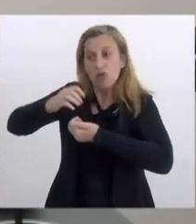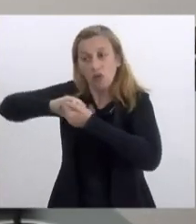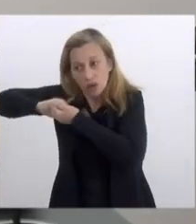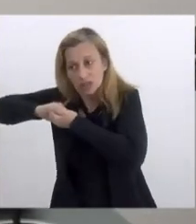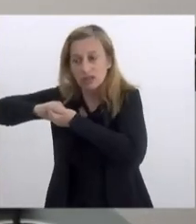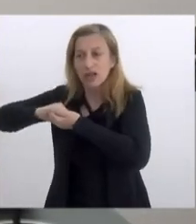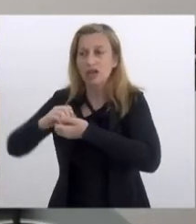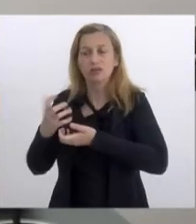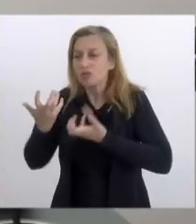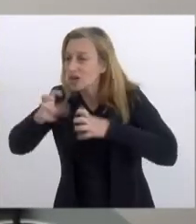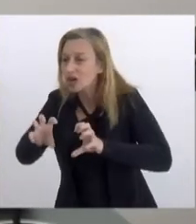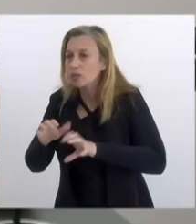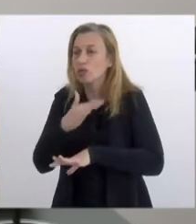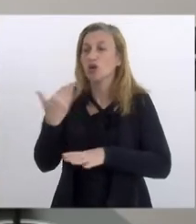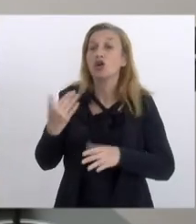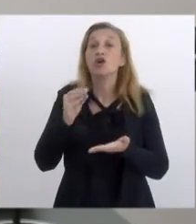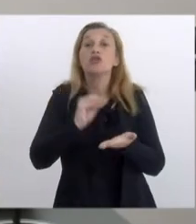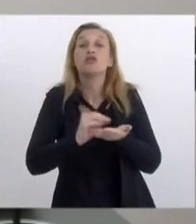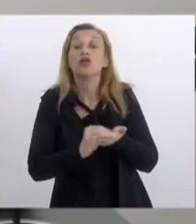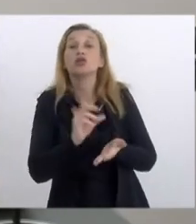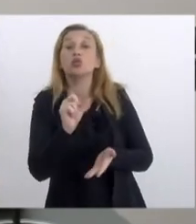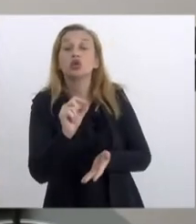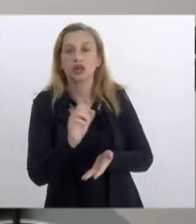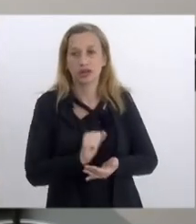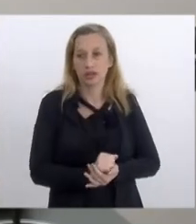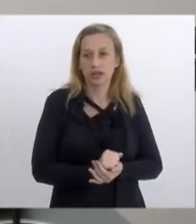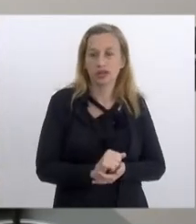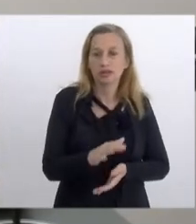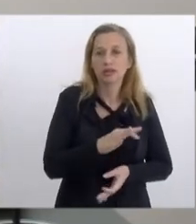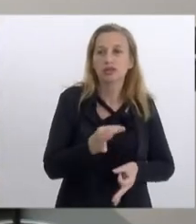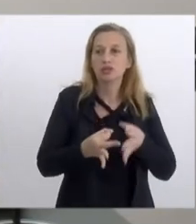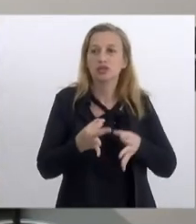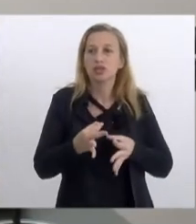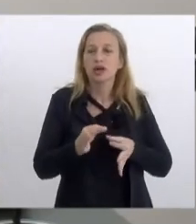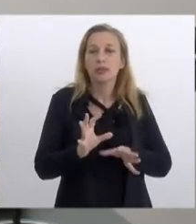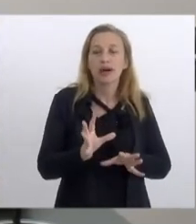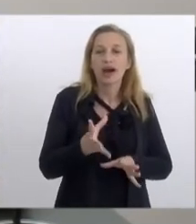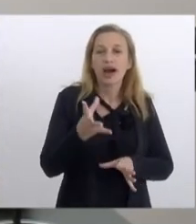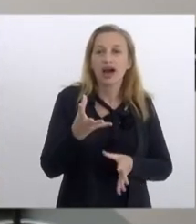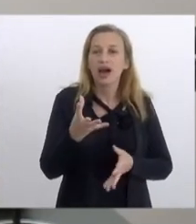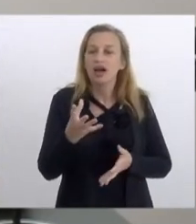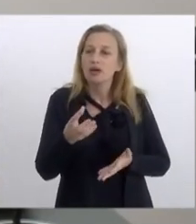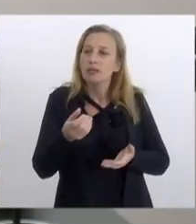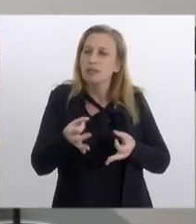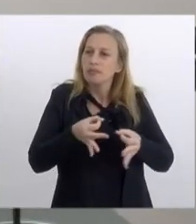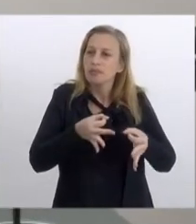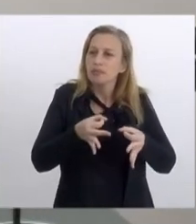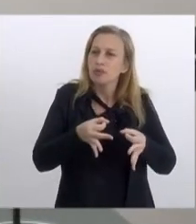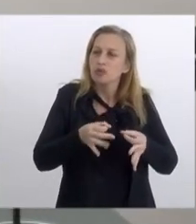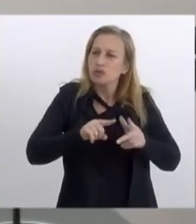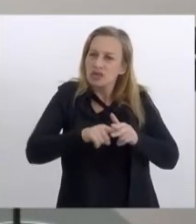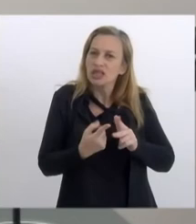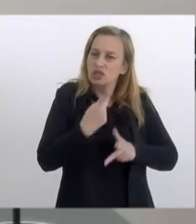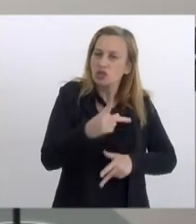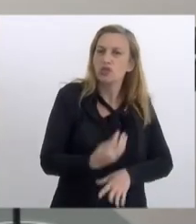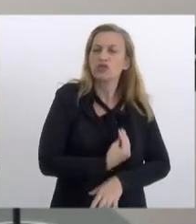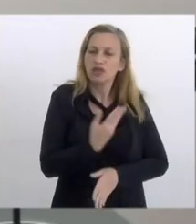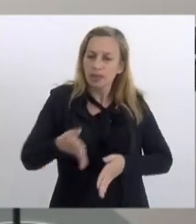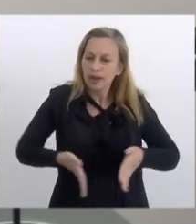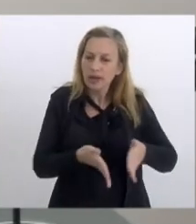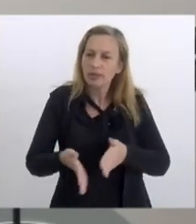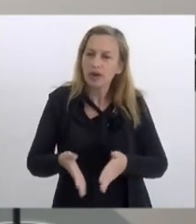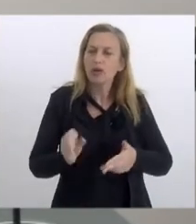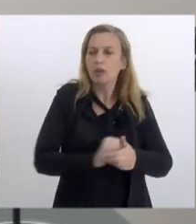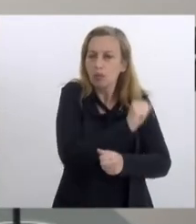muitas das vezes falta para eles o quê? Uma parte jurídica, para eles acertarem a sua documentação, para eles caminharem também para que o poder